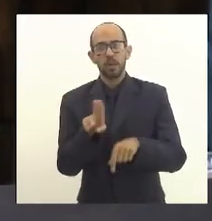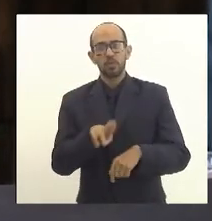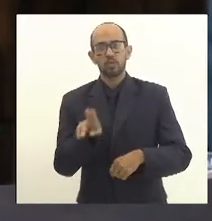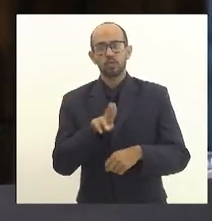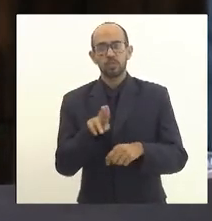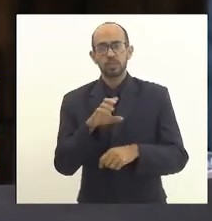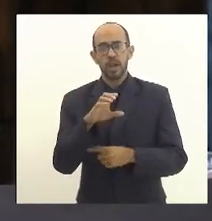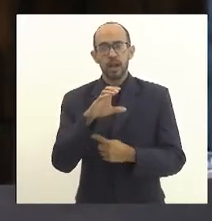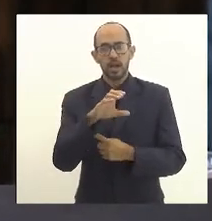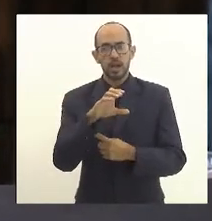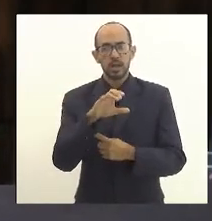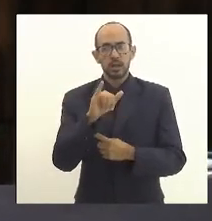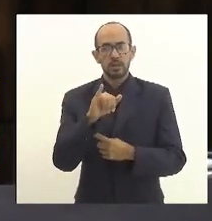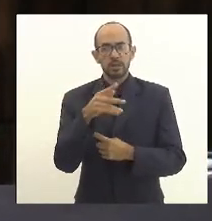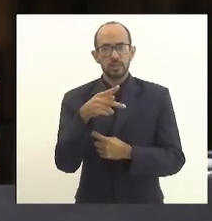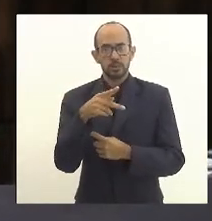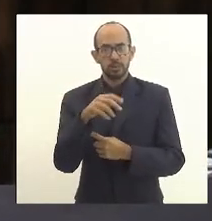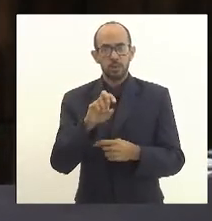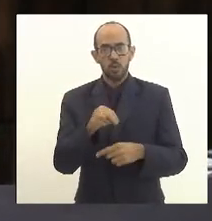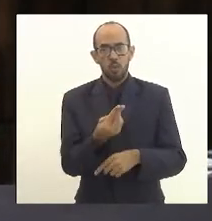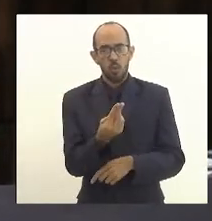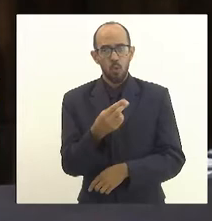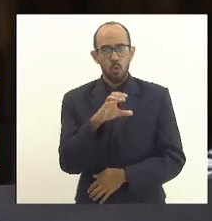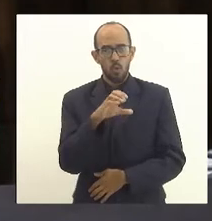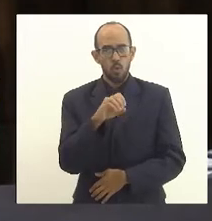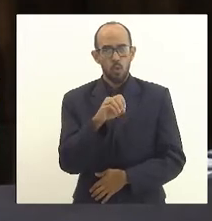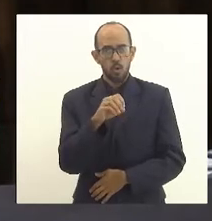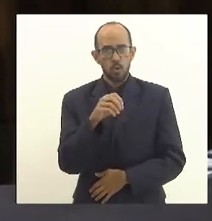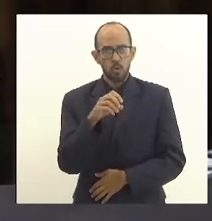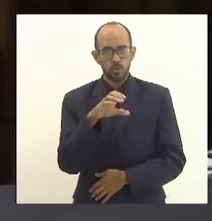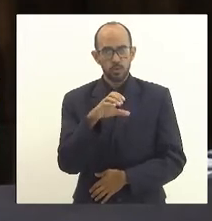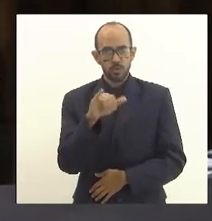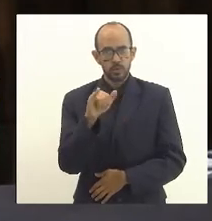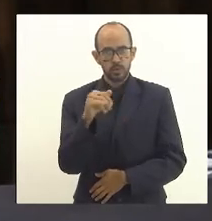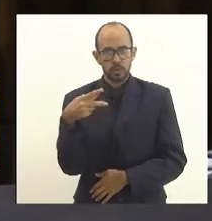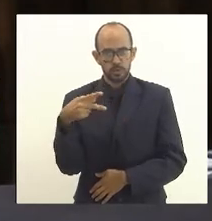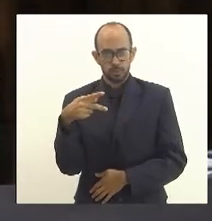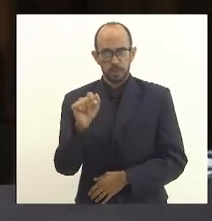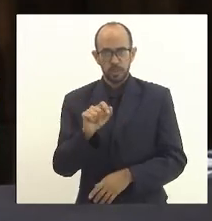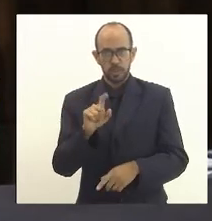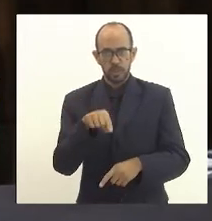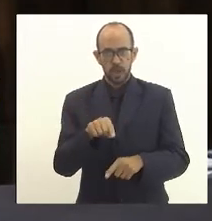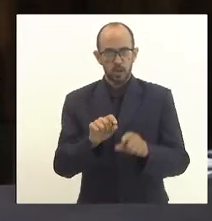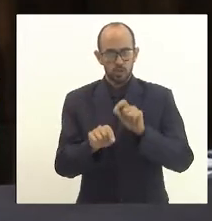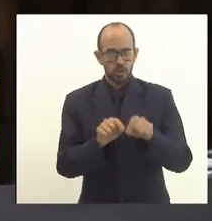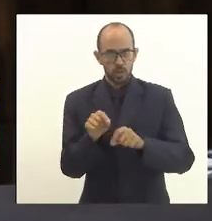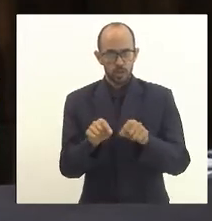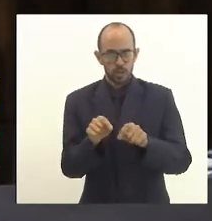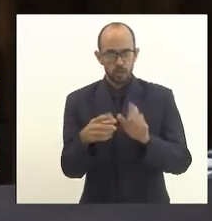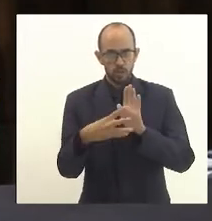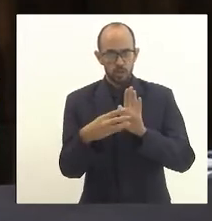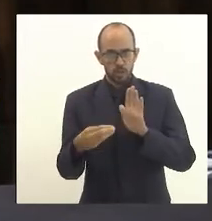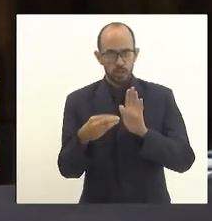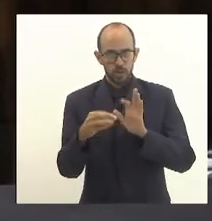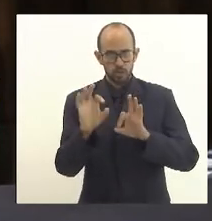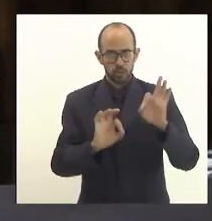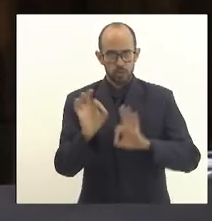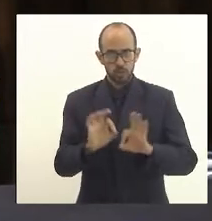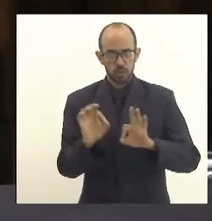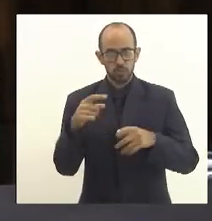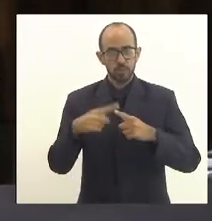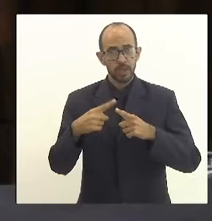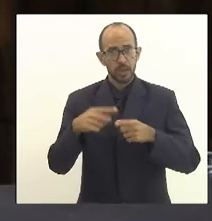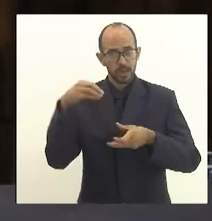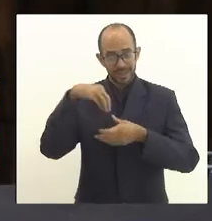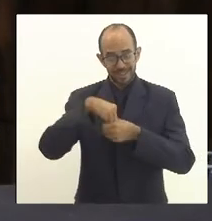ou COCIP, que é a Contribuição de Iluminação Pública, como funding do projeto. Por quê? Porque, mais uma vez, ela está dentro da luminária. A partir do